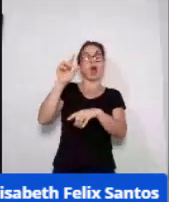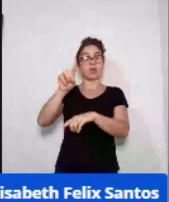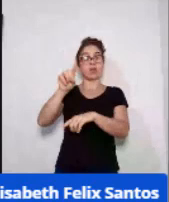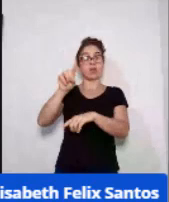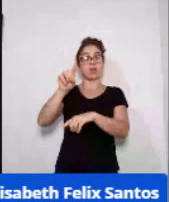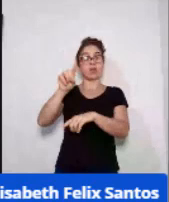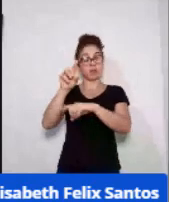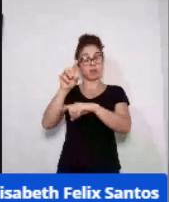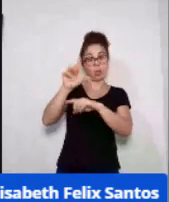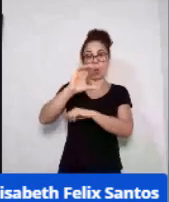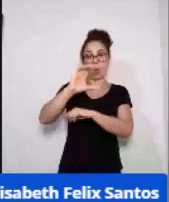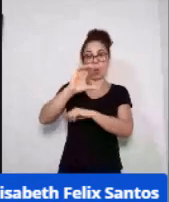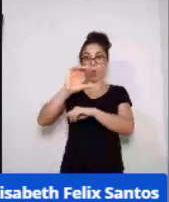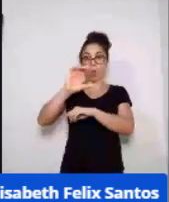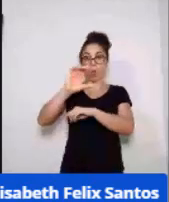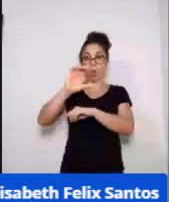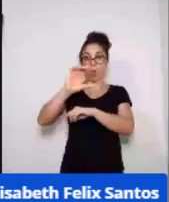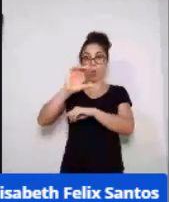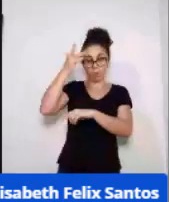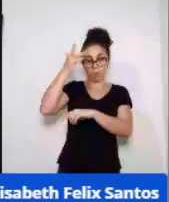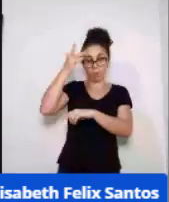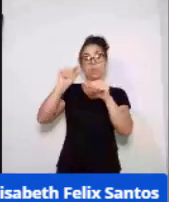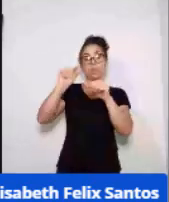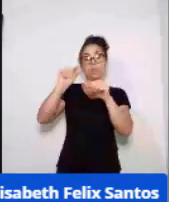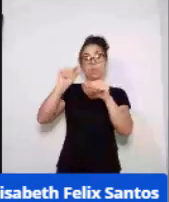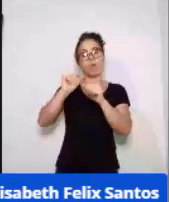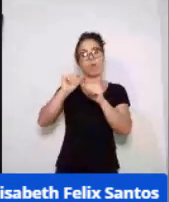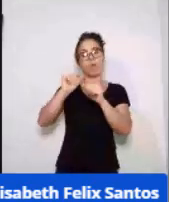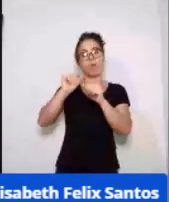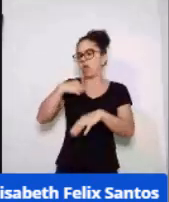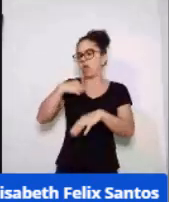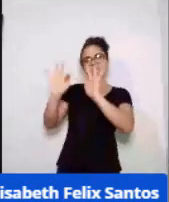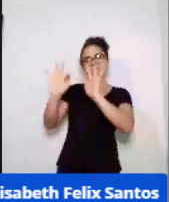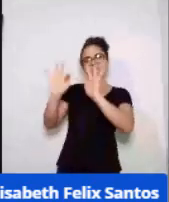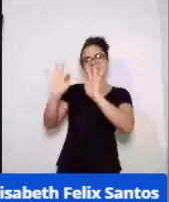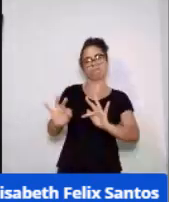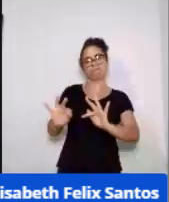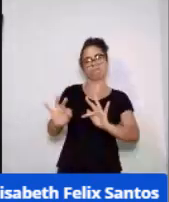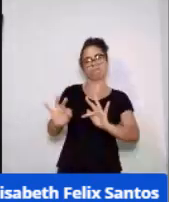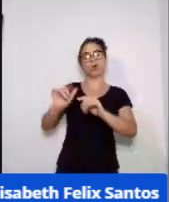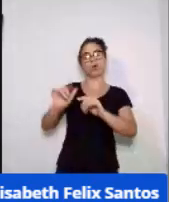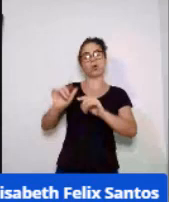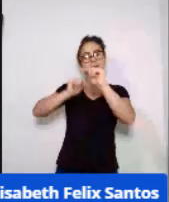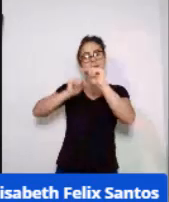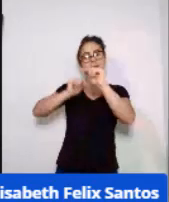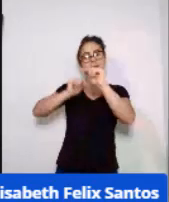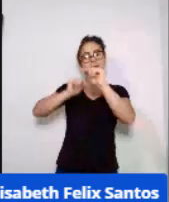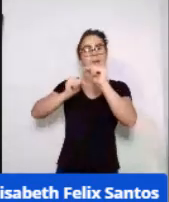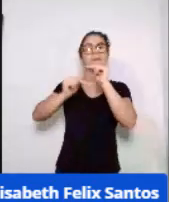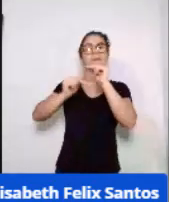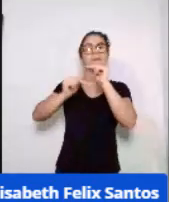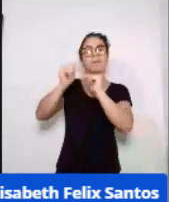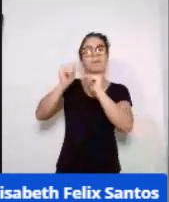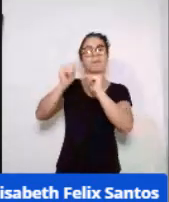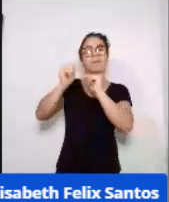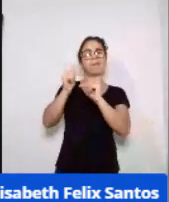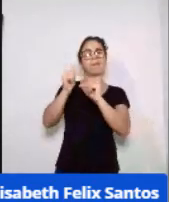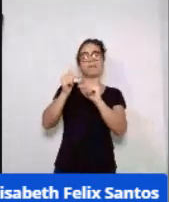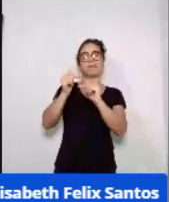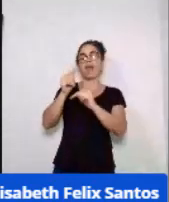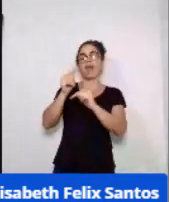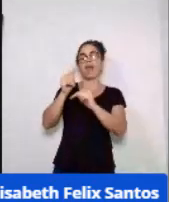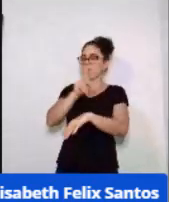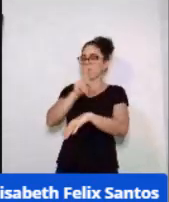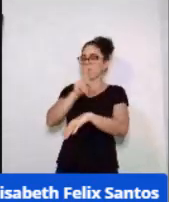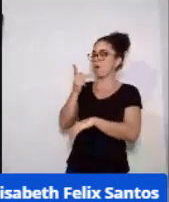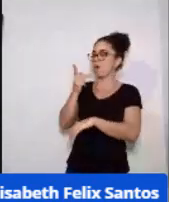que chegou a um ponto que uma professora, ela chegou para mim, eu não vou nem falar o nome dela, né? Ela chegou para mim e falou assim, professora, depois do 2º